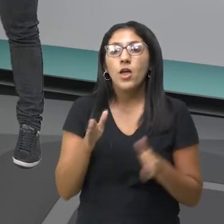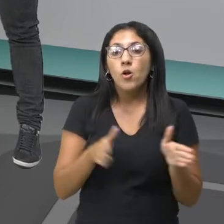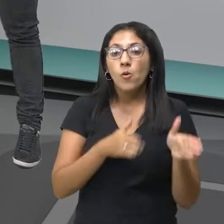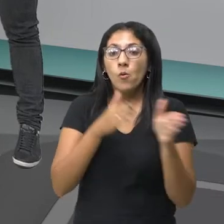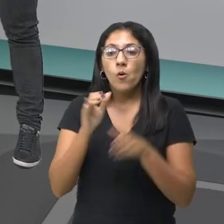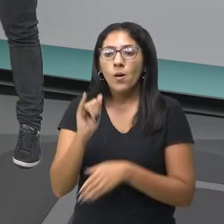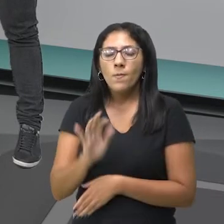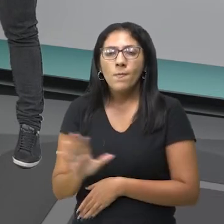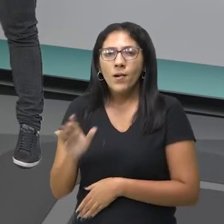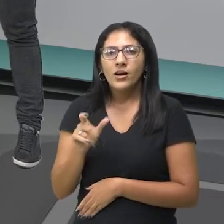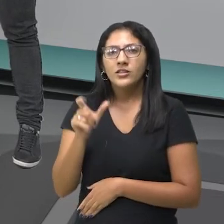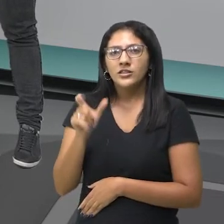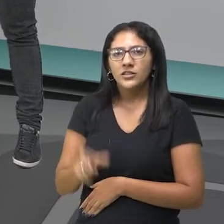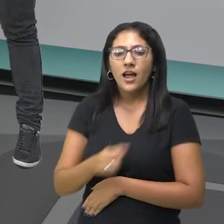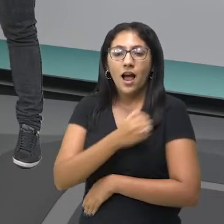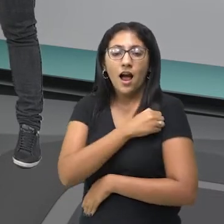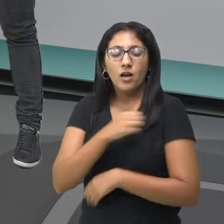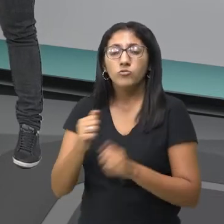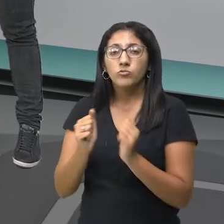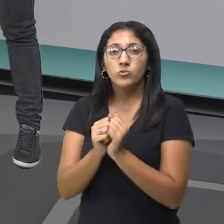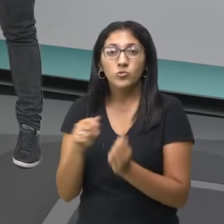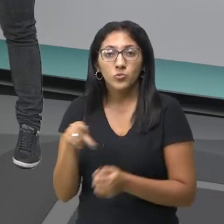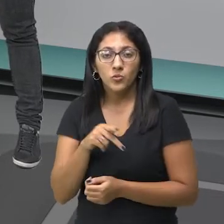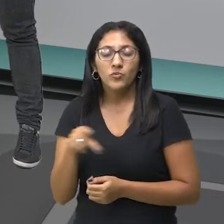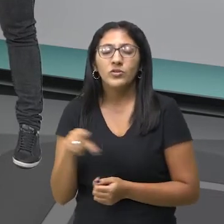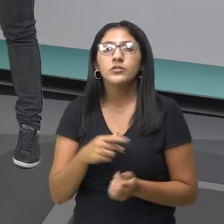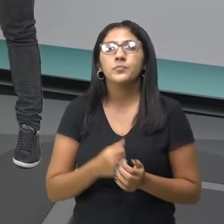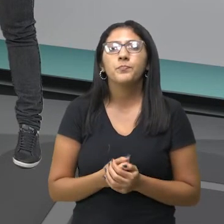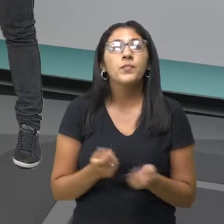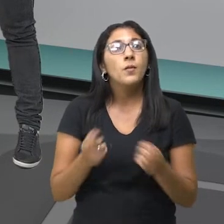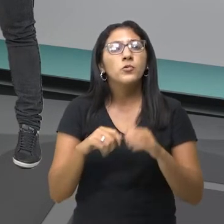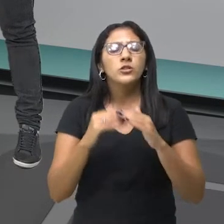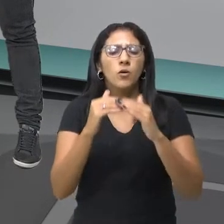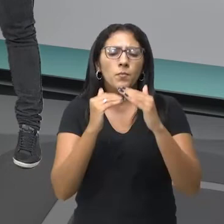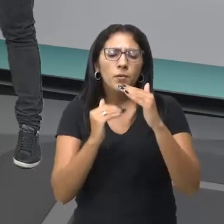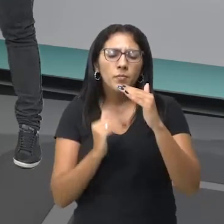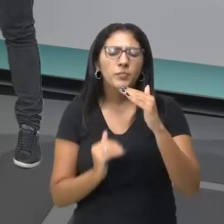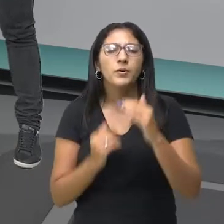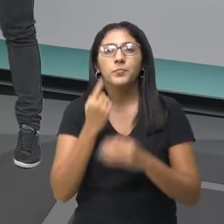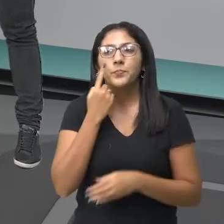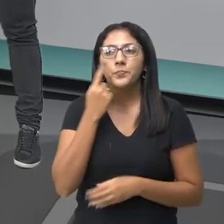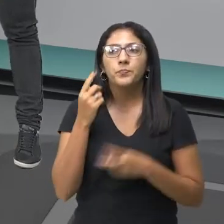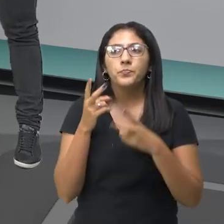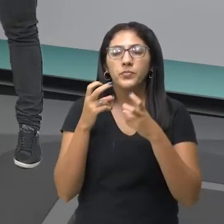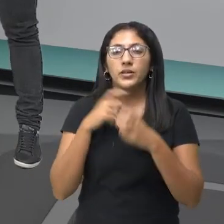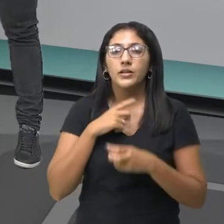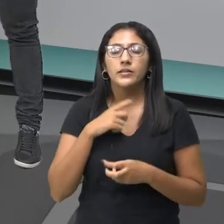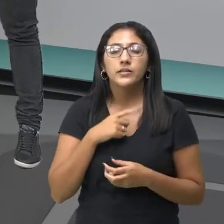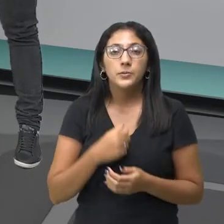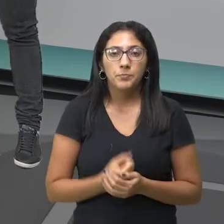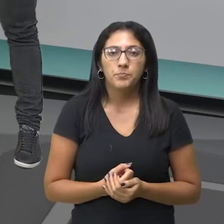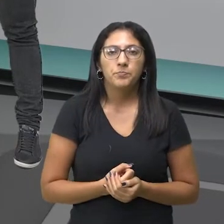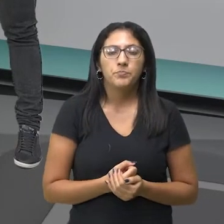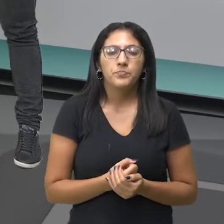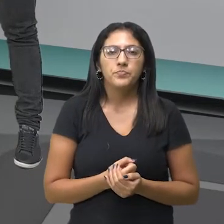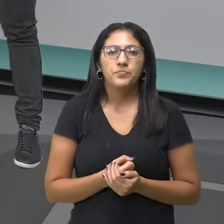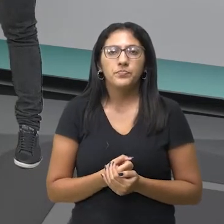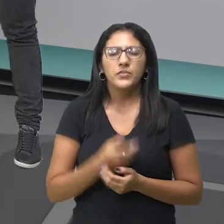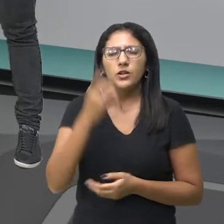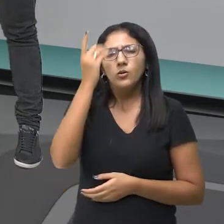professor. E eu posso continuar a leitura desse texto, ok? E observe que o nosso texto diz: uma